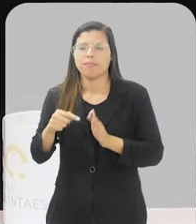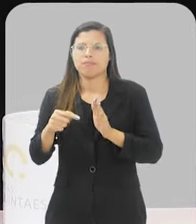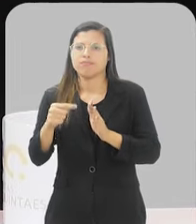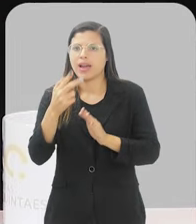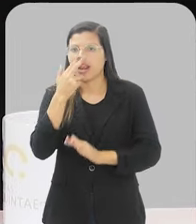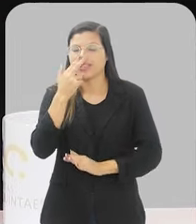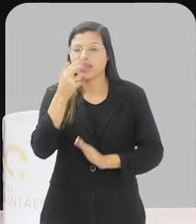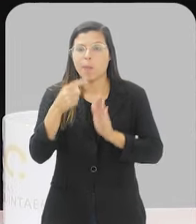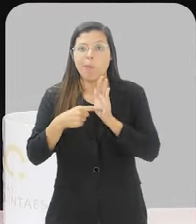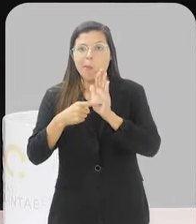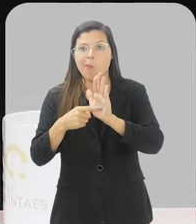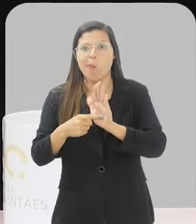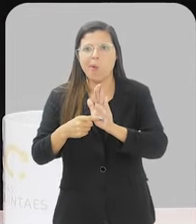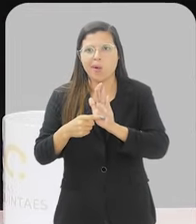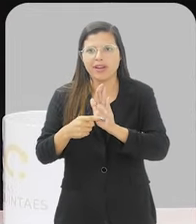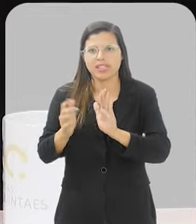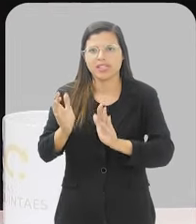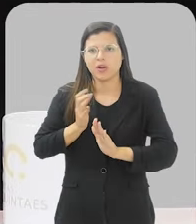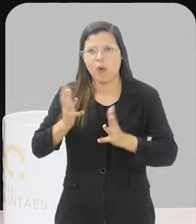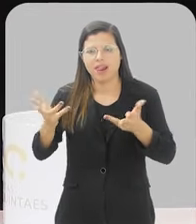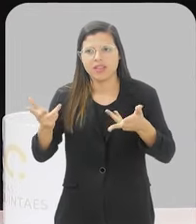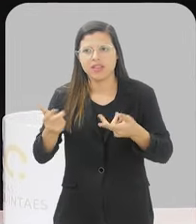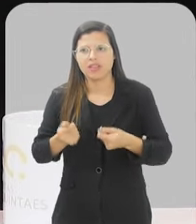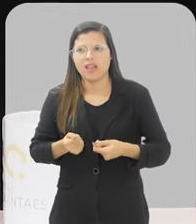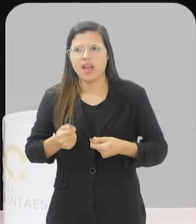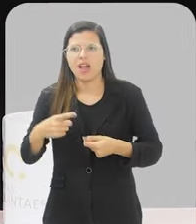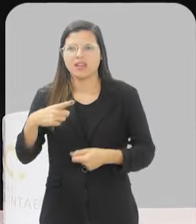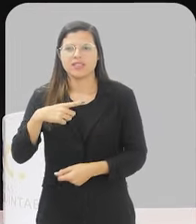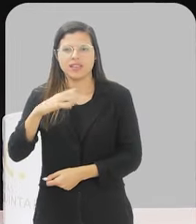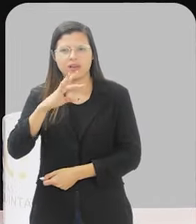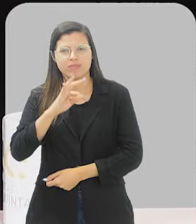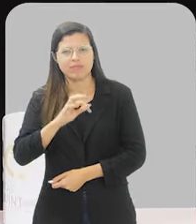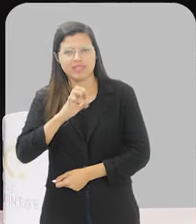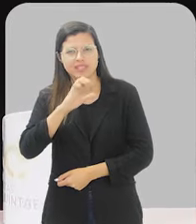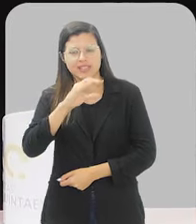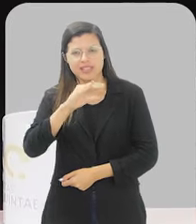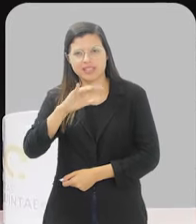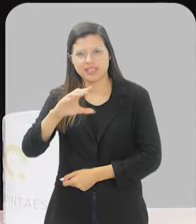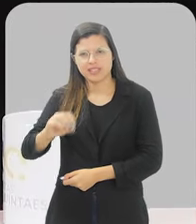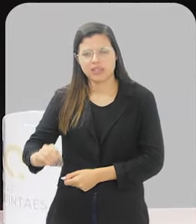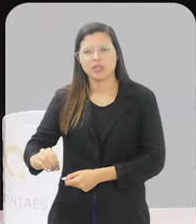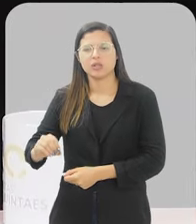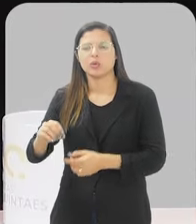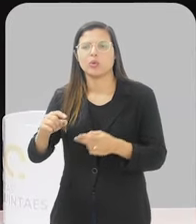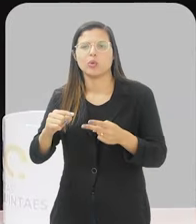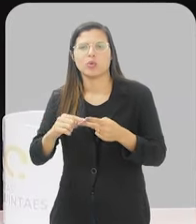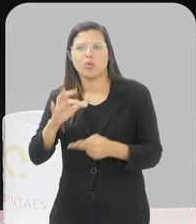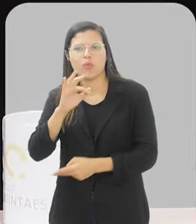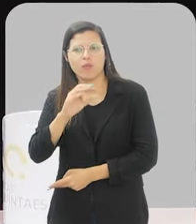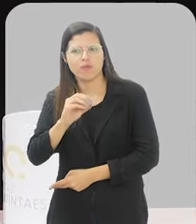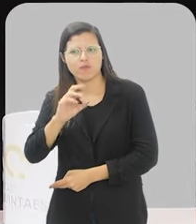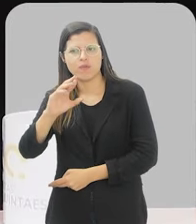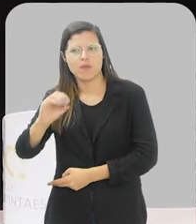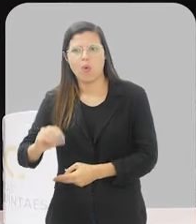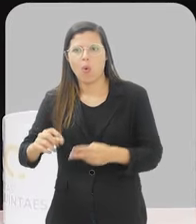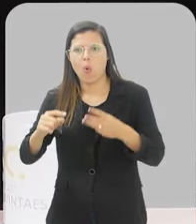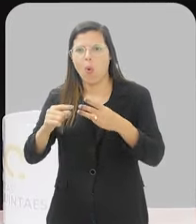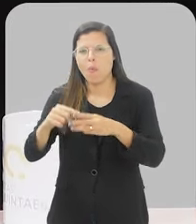de riqueza. Porque aí vem um tecido, que com tecido um forro bem costurado, em cima do forro bem